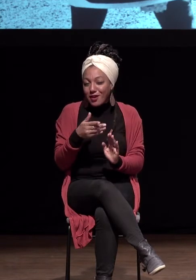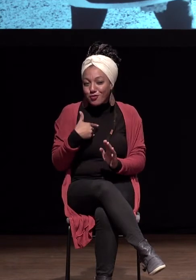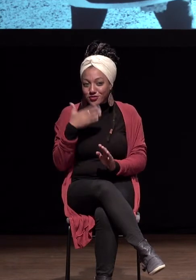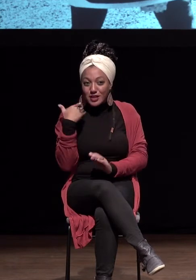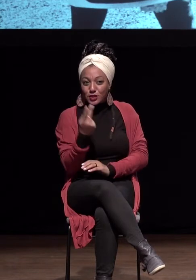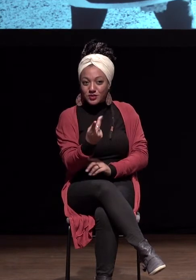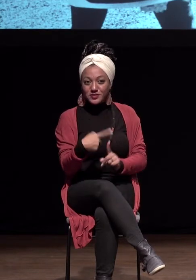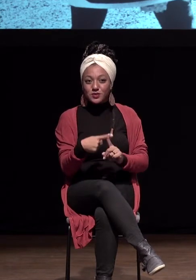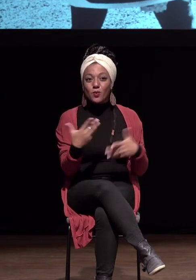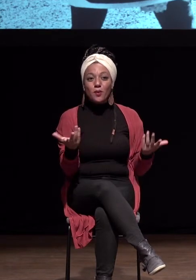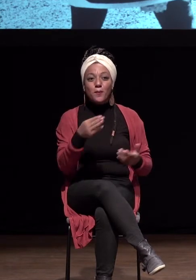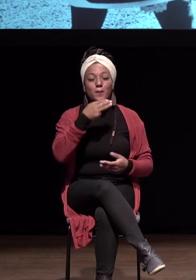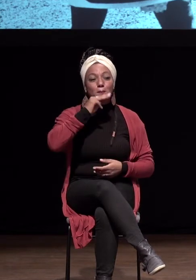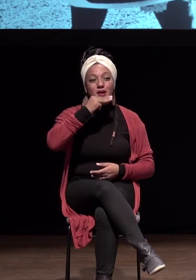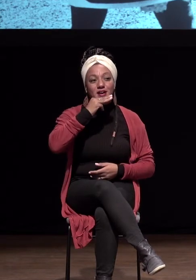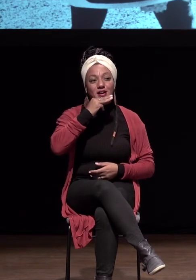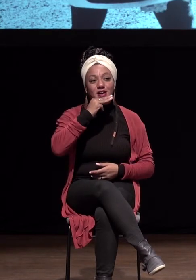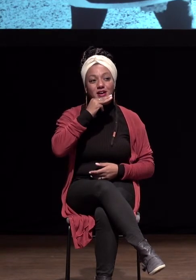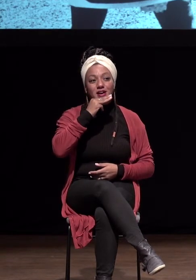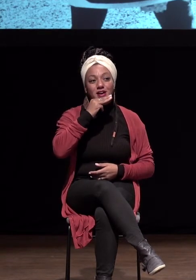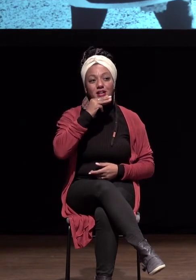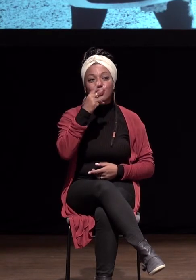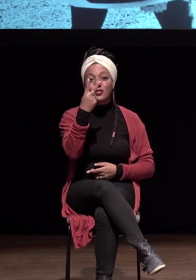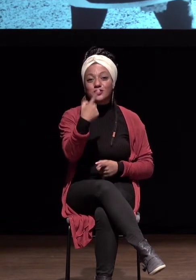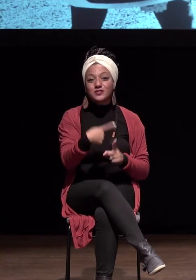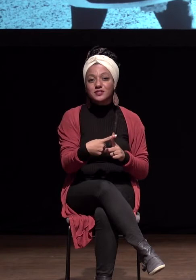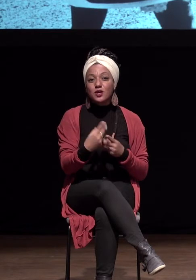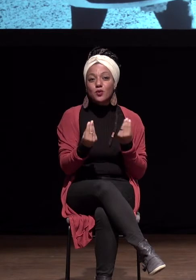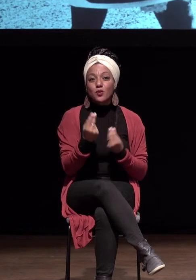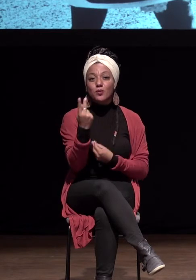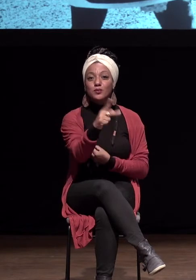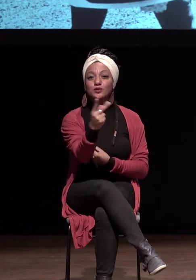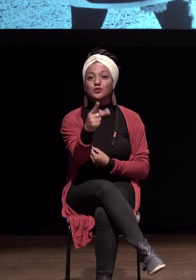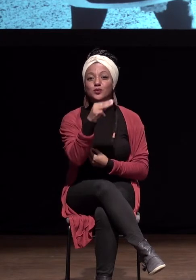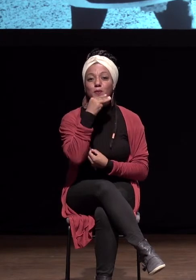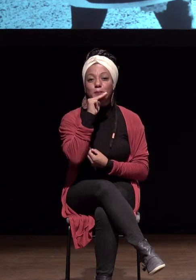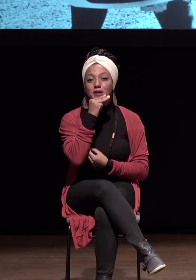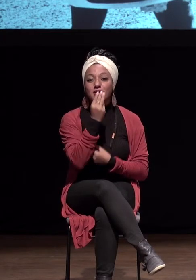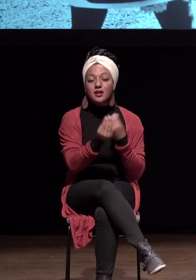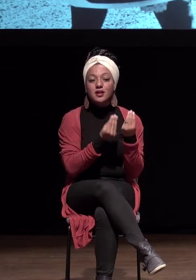foi? Manga. Como era a sua manga, Silvio?